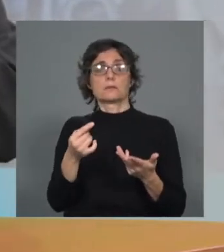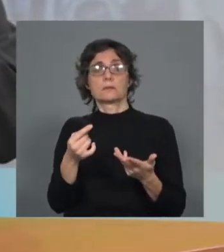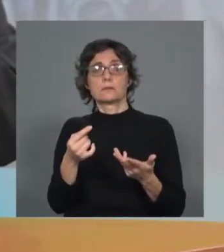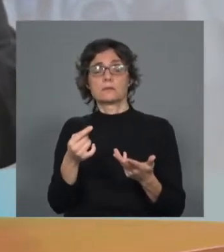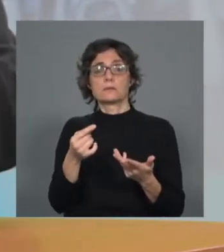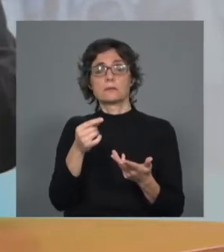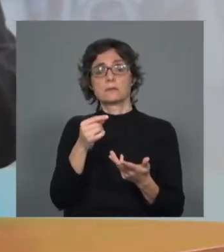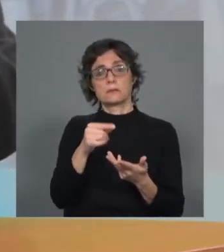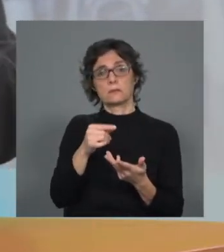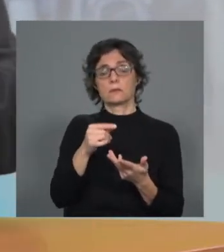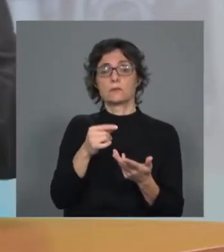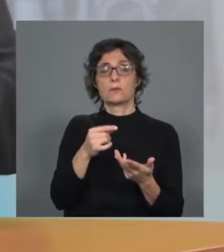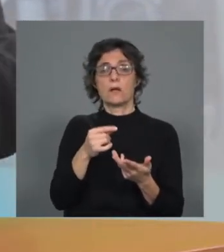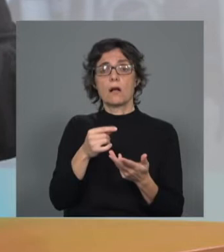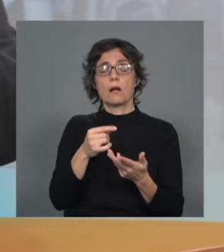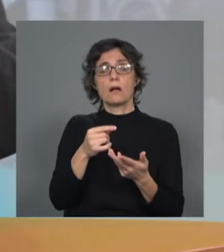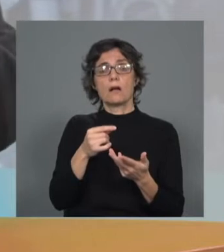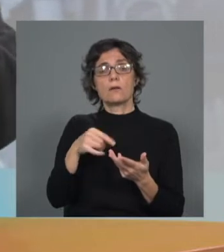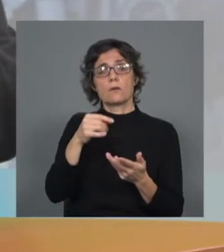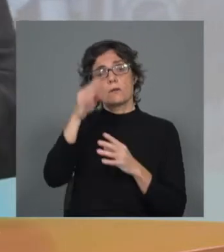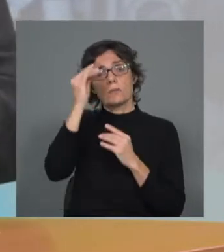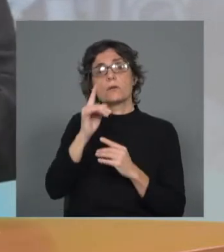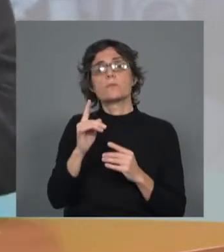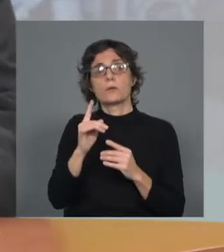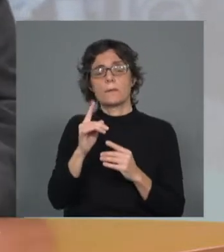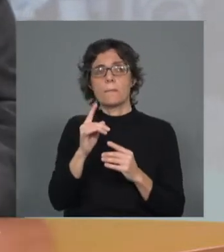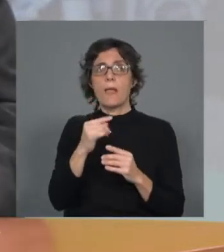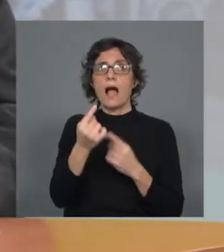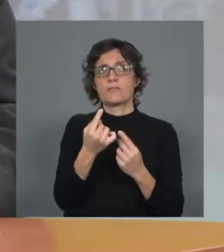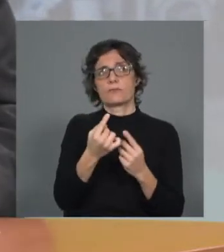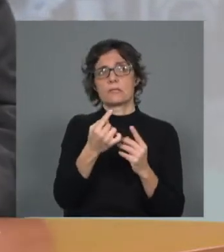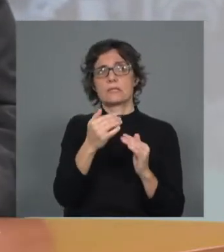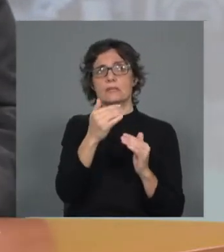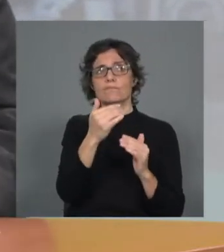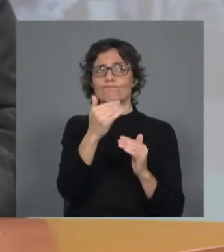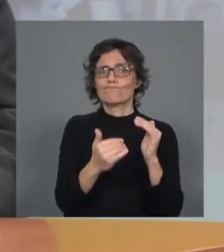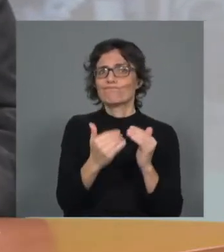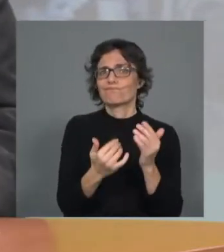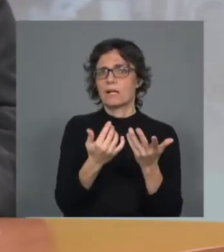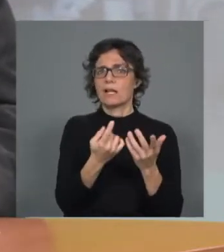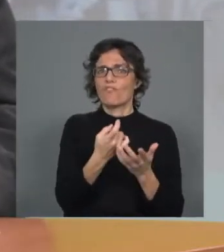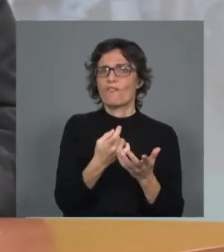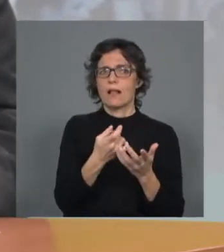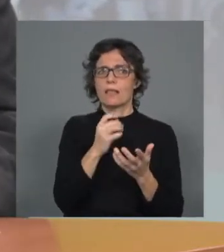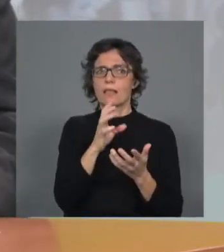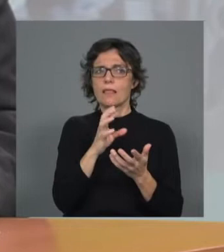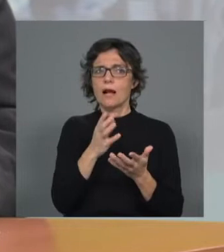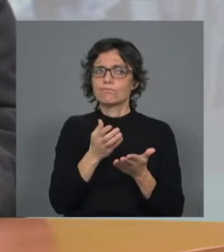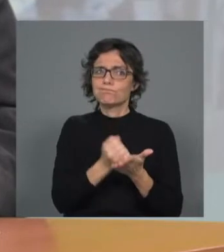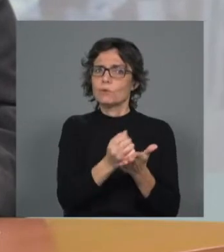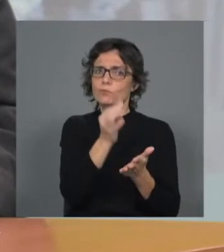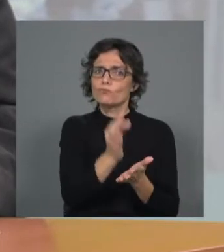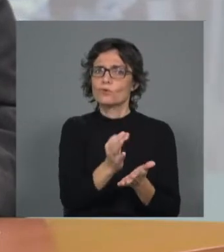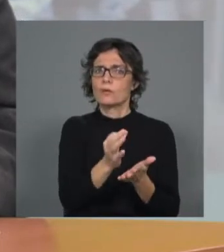uma lição que podemos escolher é o que há aqui a melhorar no sentido da assistência a estas pessoas, o apoio que deve ser